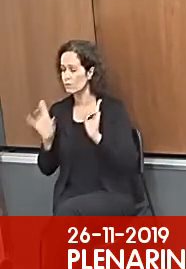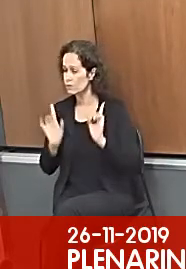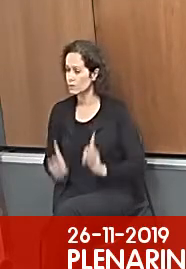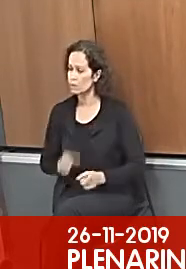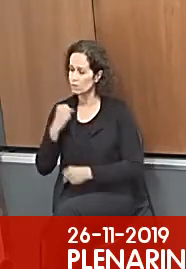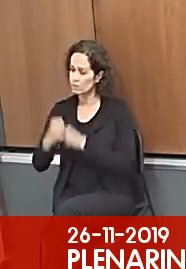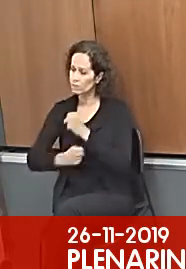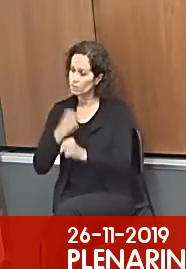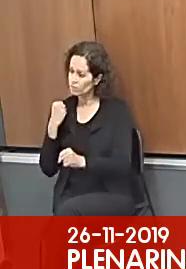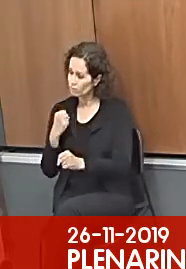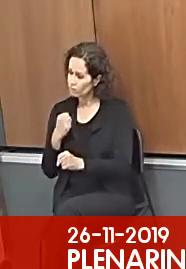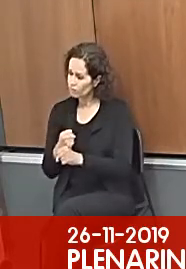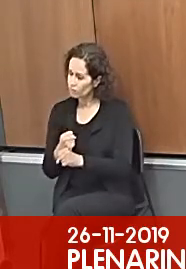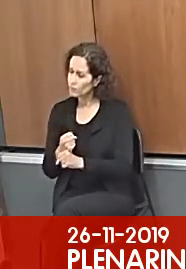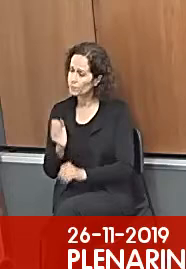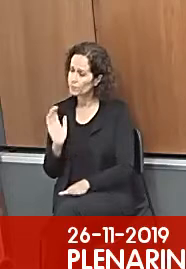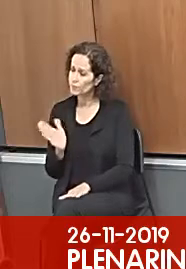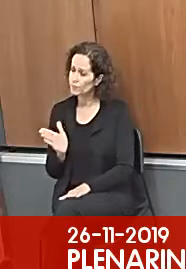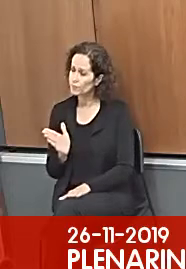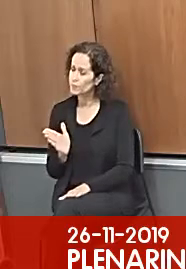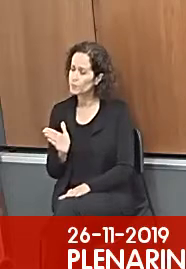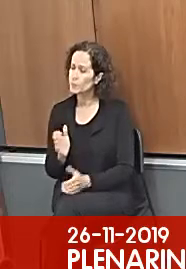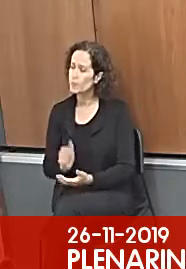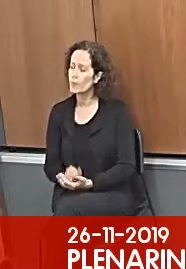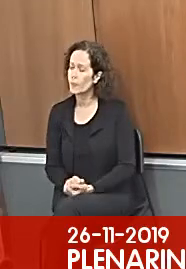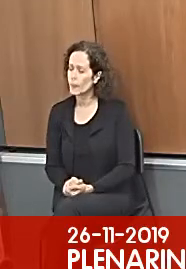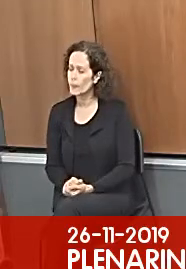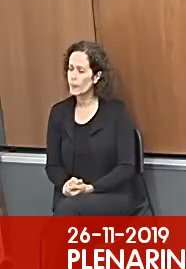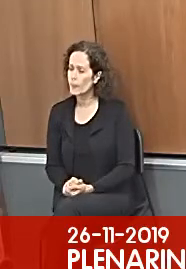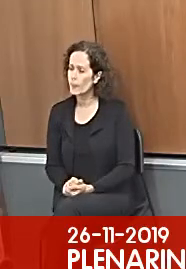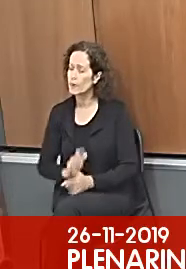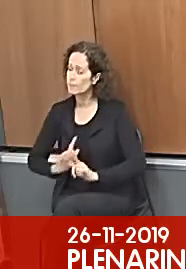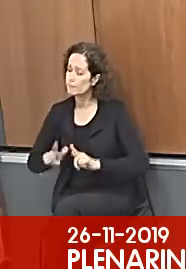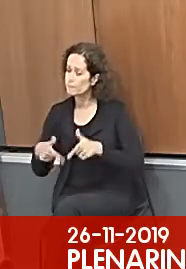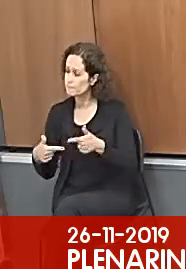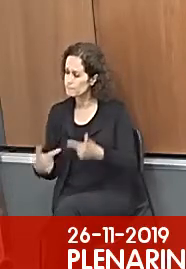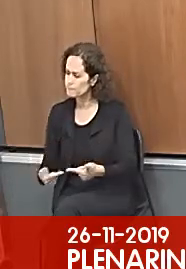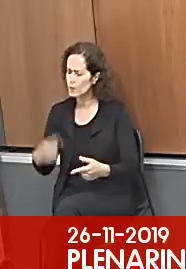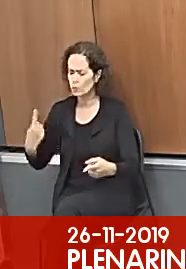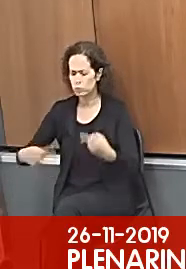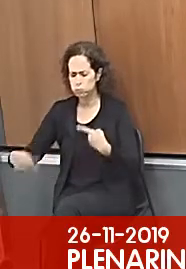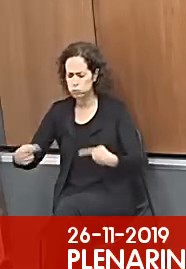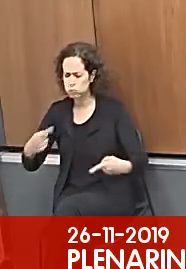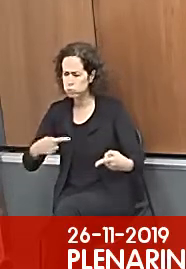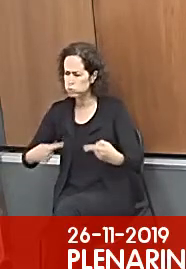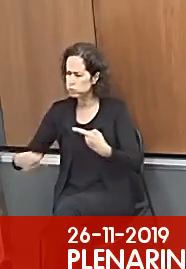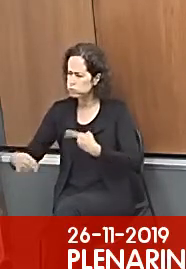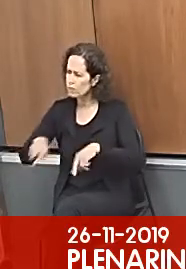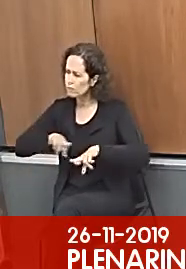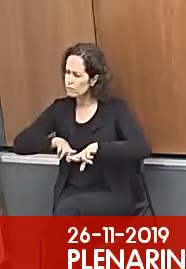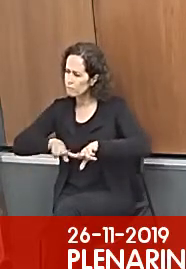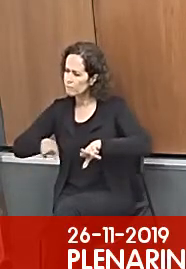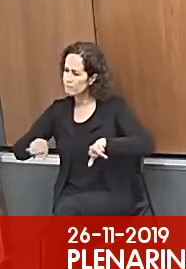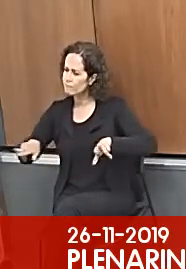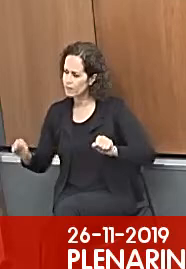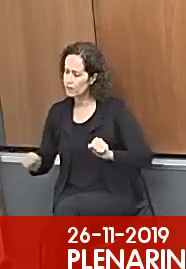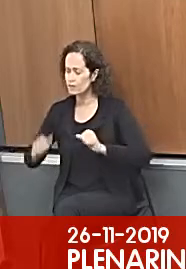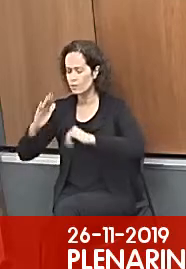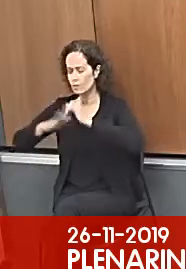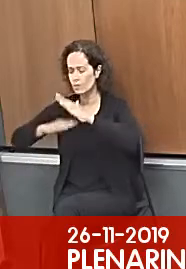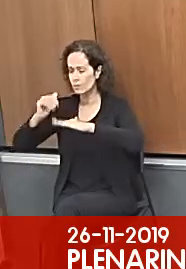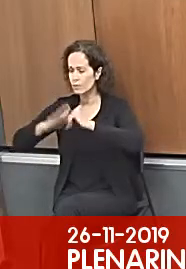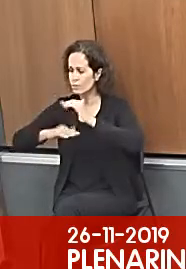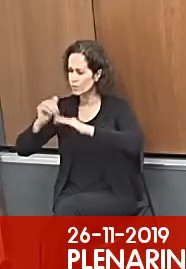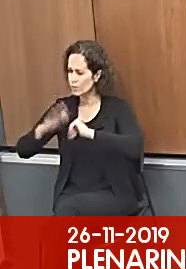próximo ano, eu já termino minha fala, no próximo ano nós vamos fazer uma série de debates com relação ao quesito profissional.